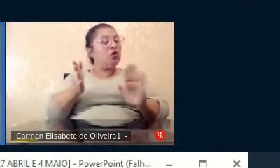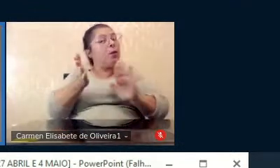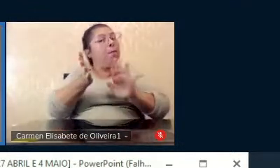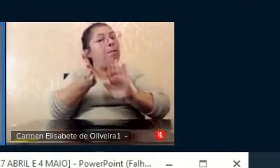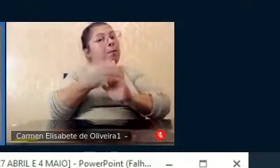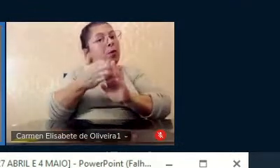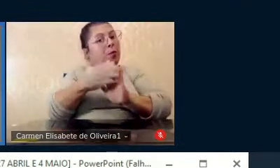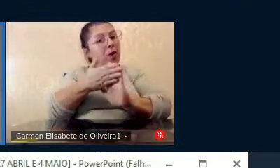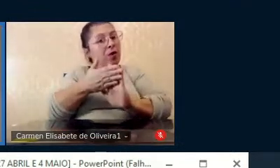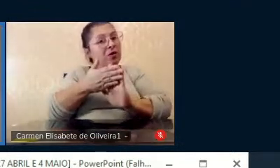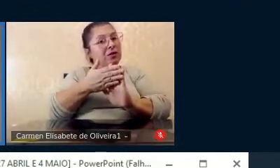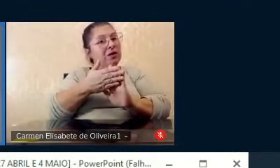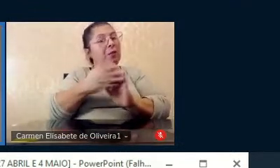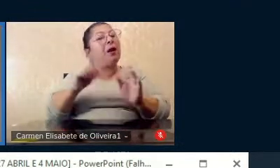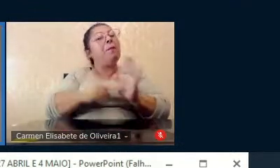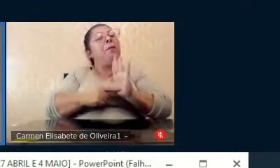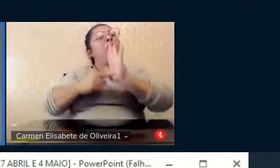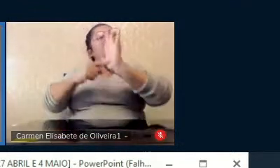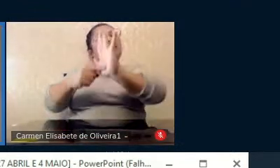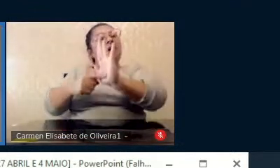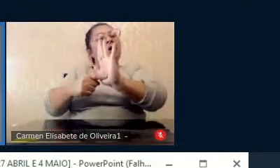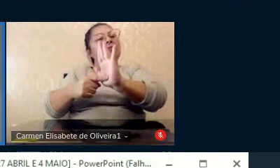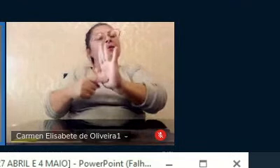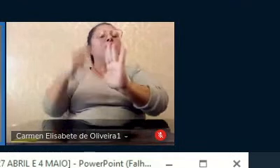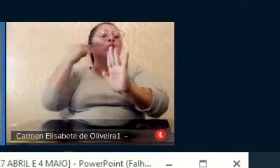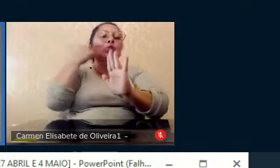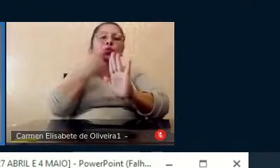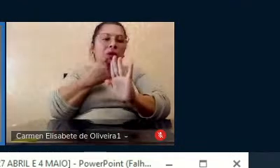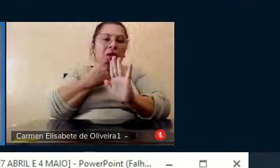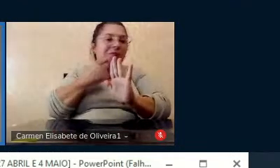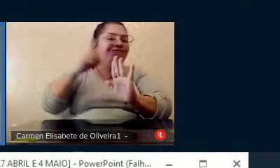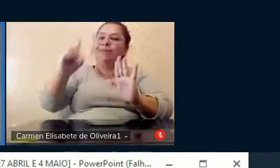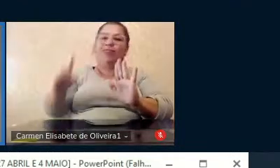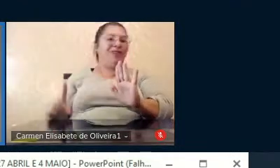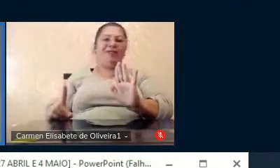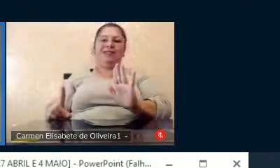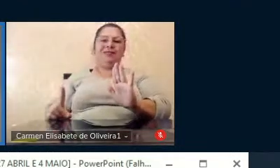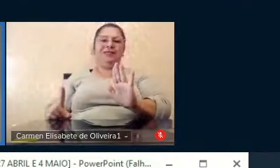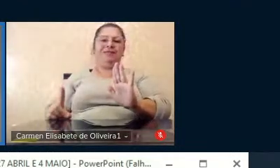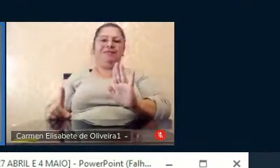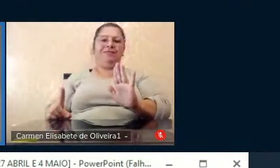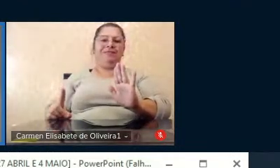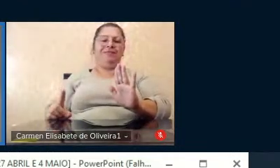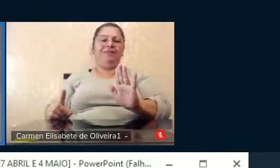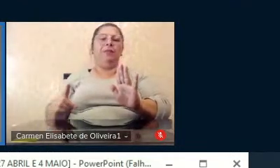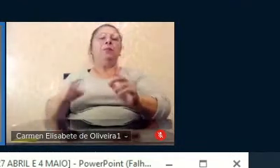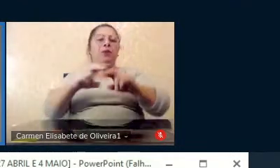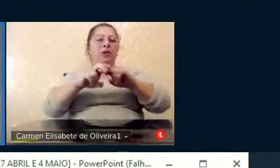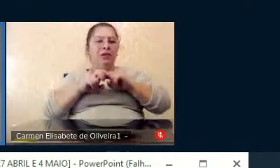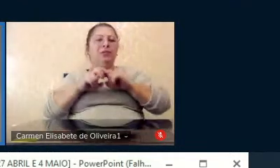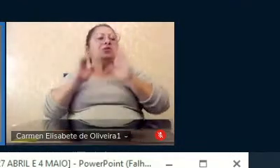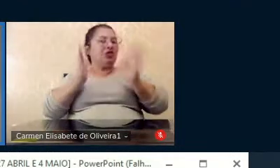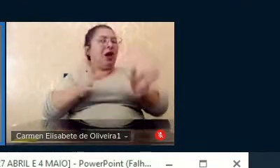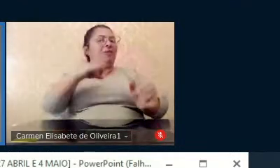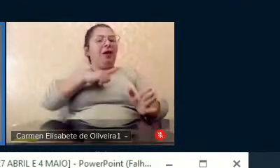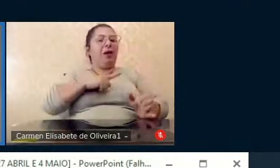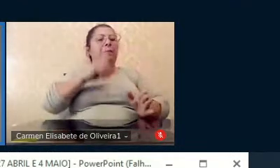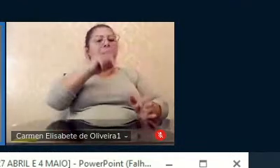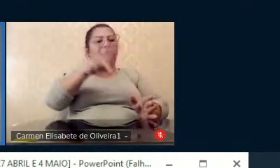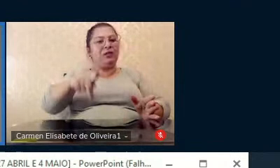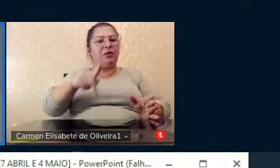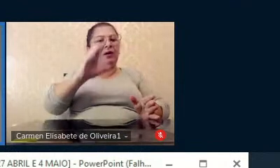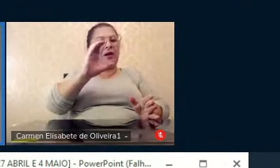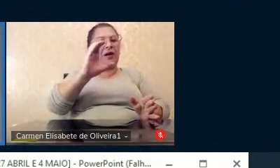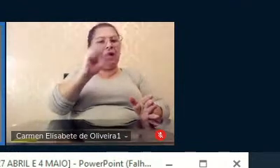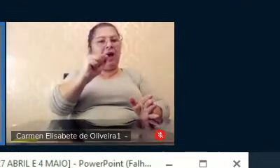de desconstrução da visão da surdez como deficiência. E num desses grupos de estudos se insere o professor Carlos Speer, que eu falei